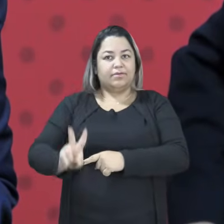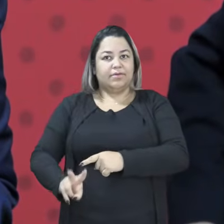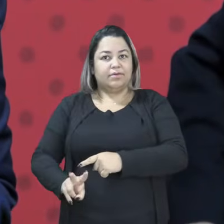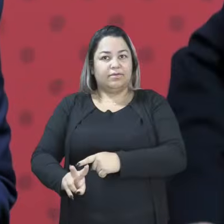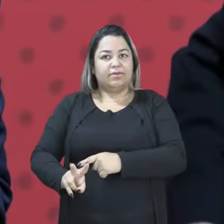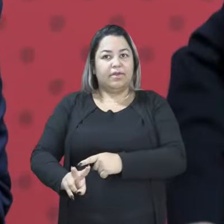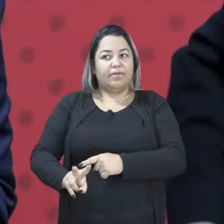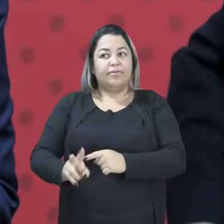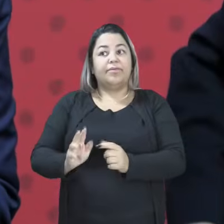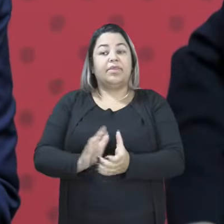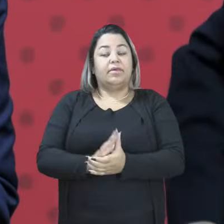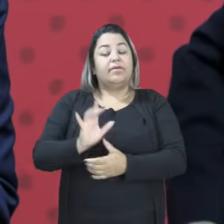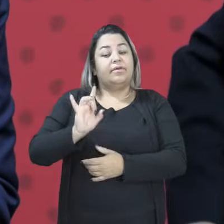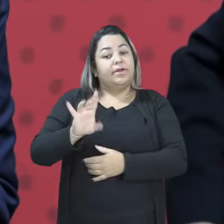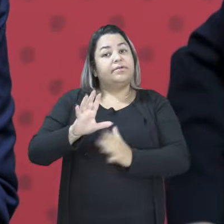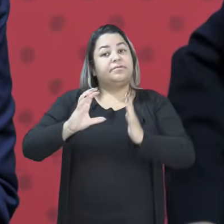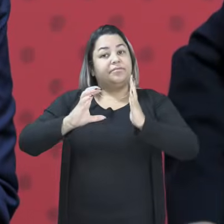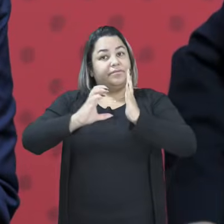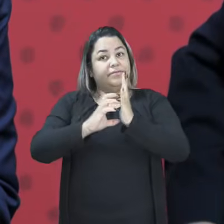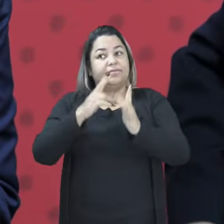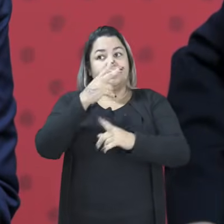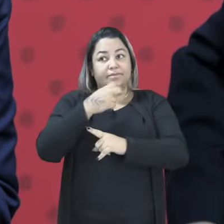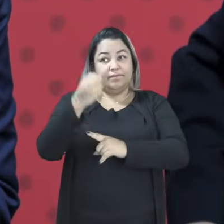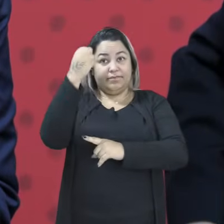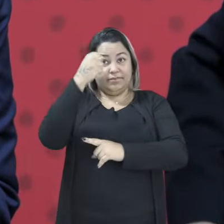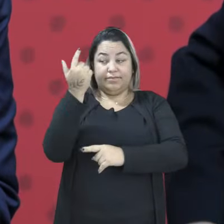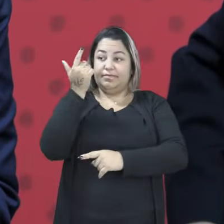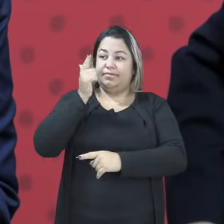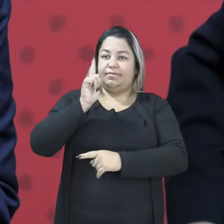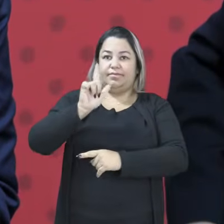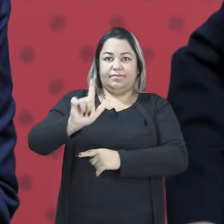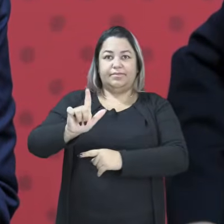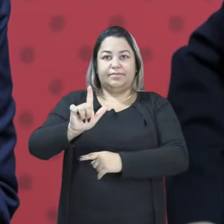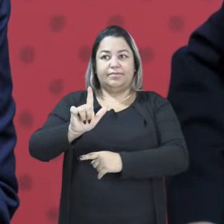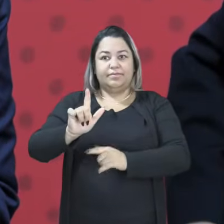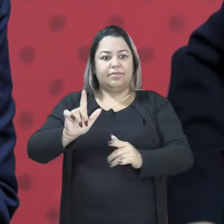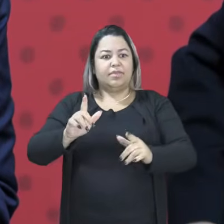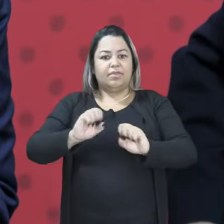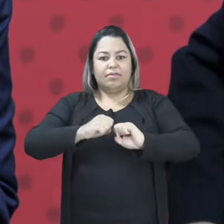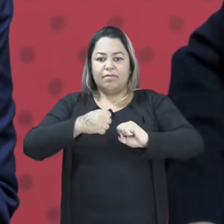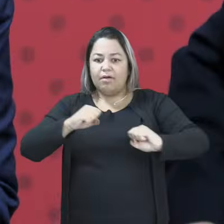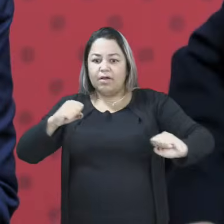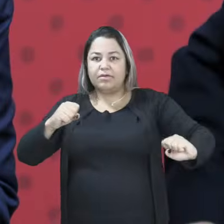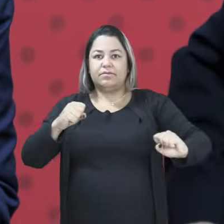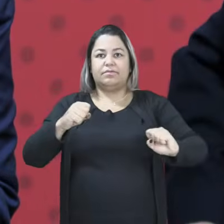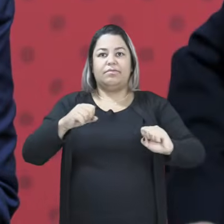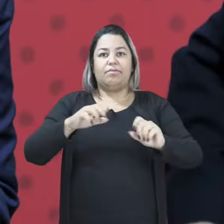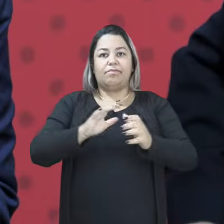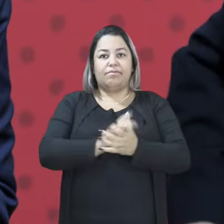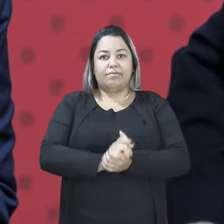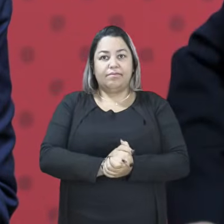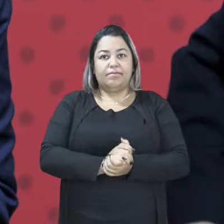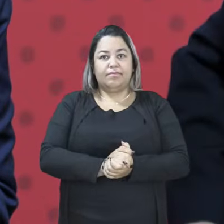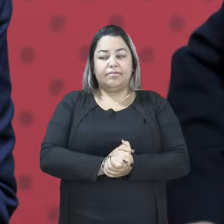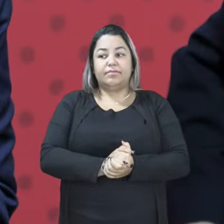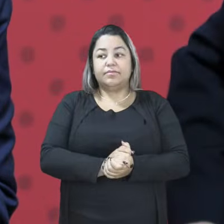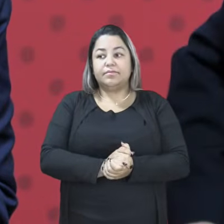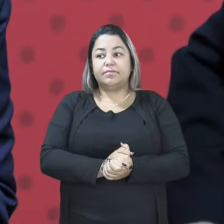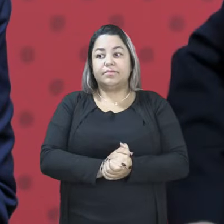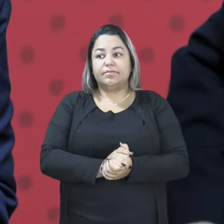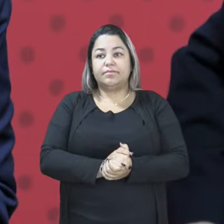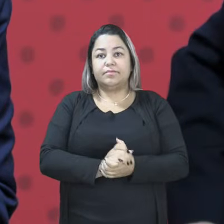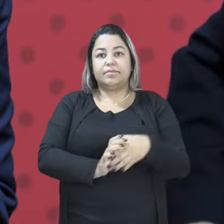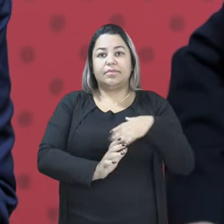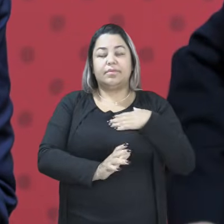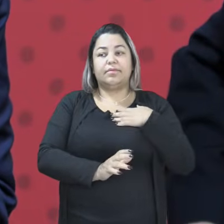vitorioso consegue um acúmulo desse tamanho. Mas, claro, a conjuntura nos